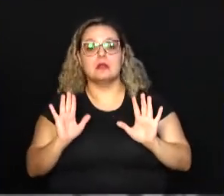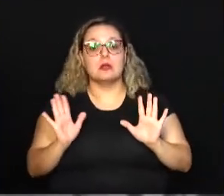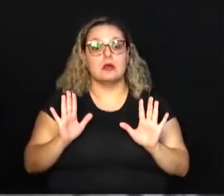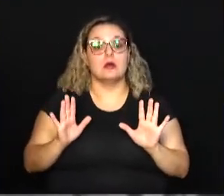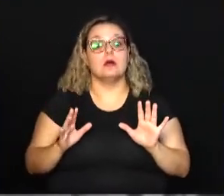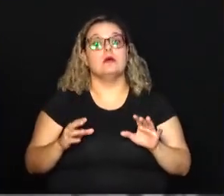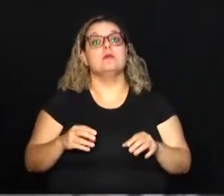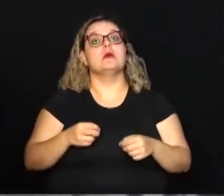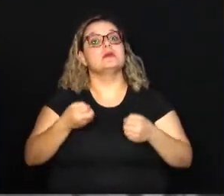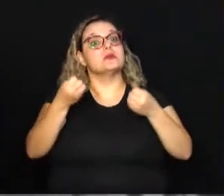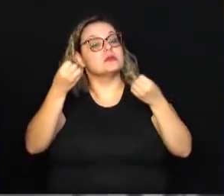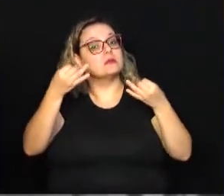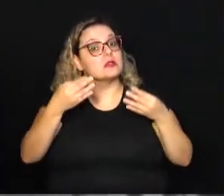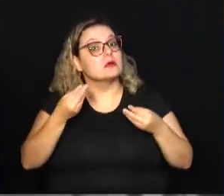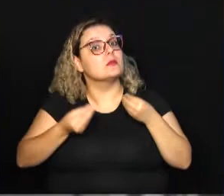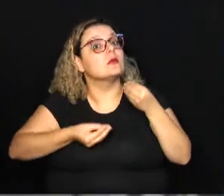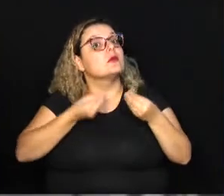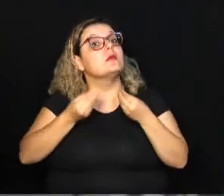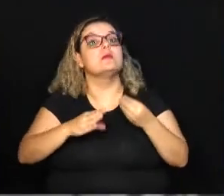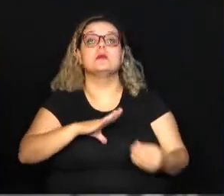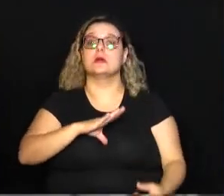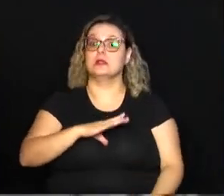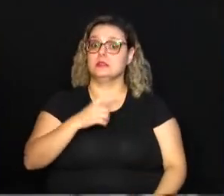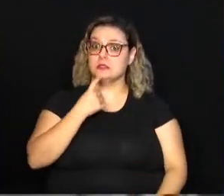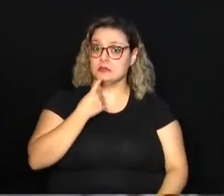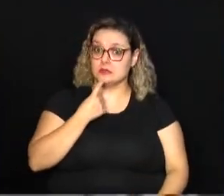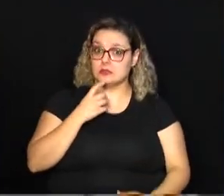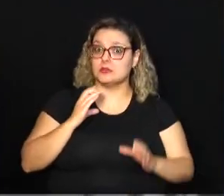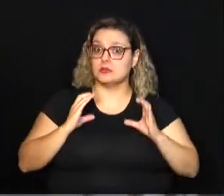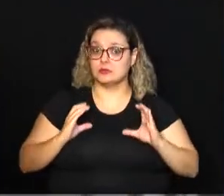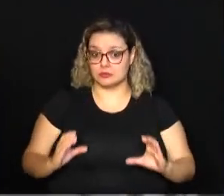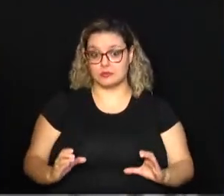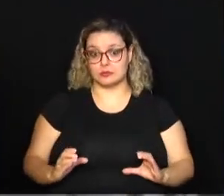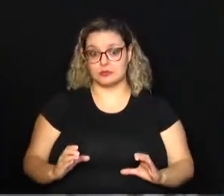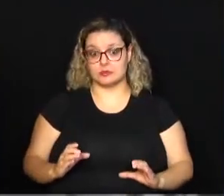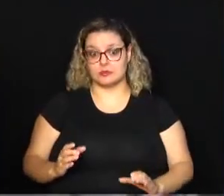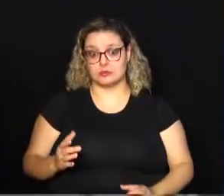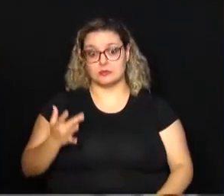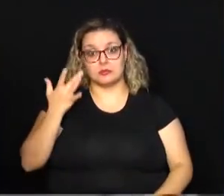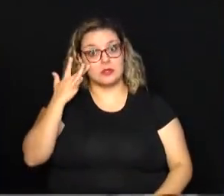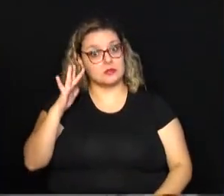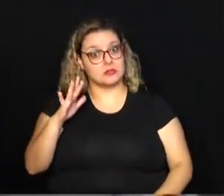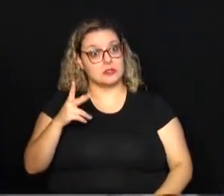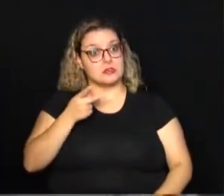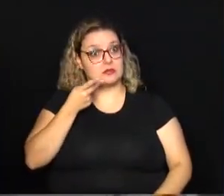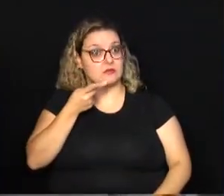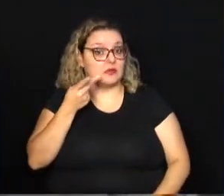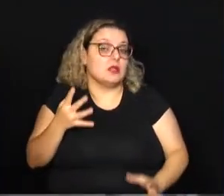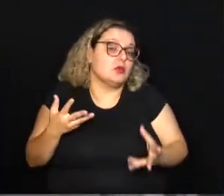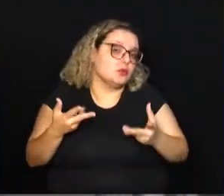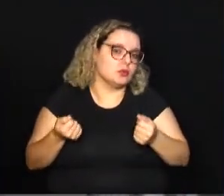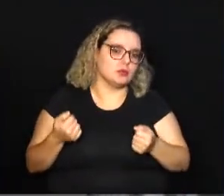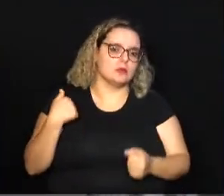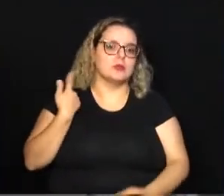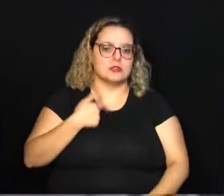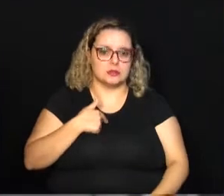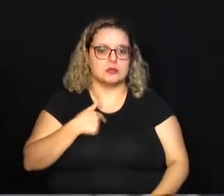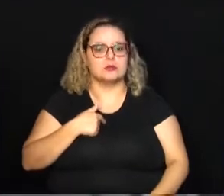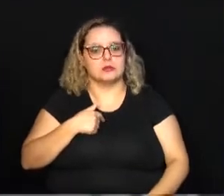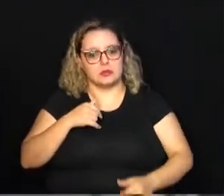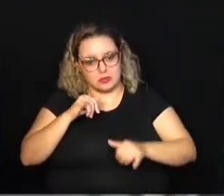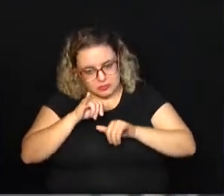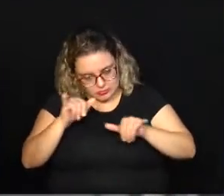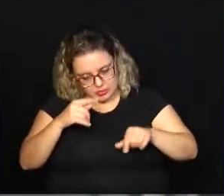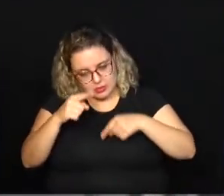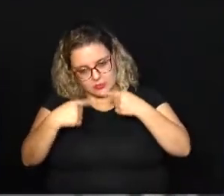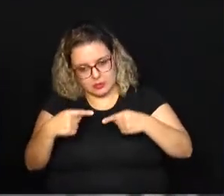um panorama como é que a cidade está se comportando. Não sei se falei tudo, mas eu acho que estou aberto a perguntas, a gente amplia o tema se for necessário,